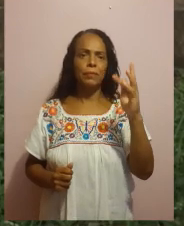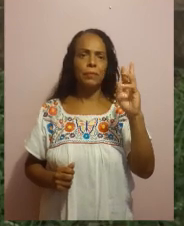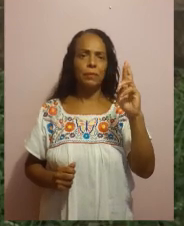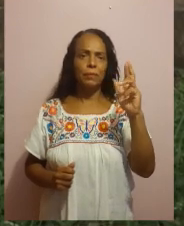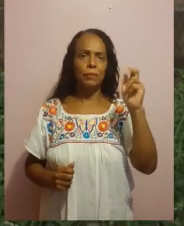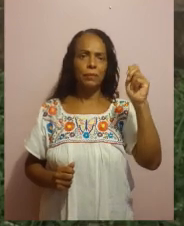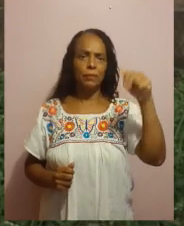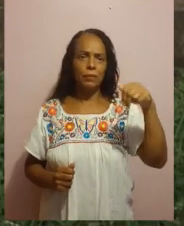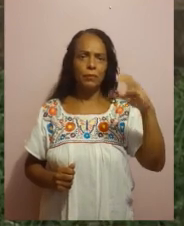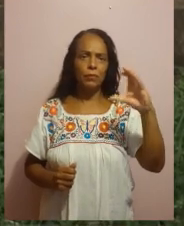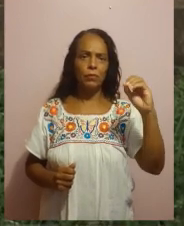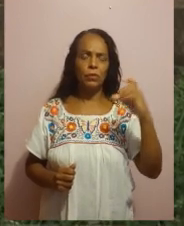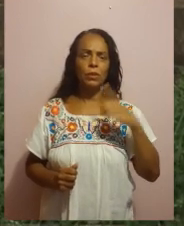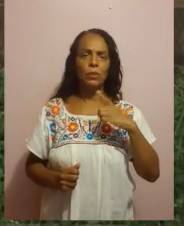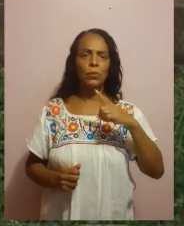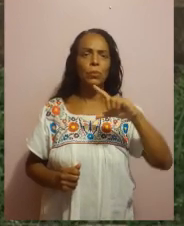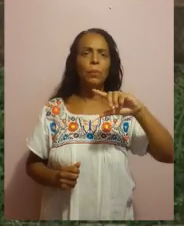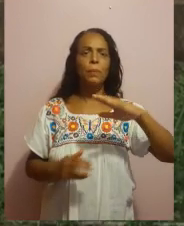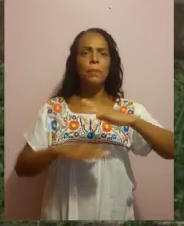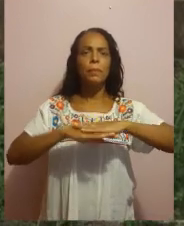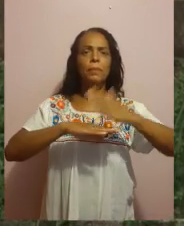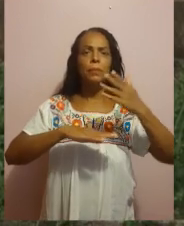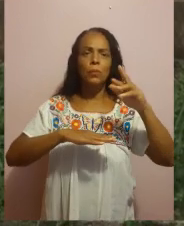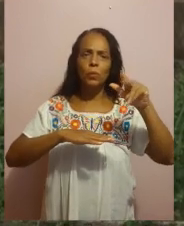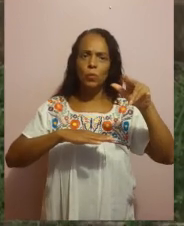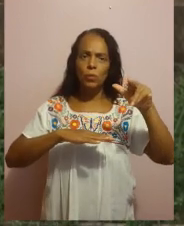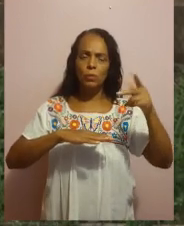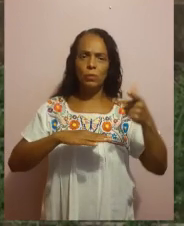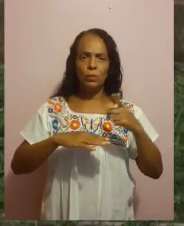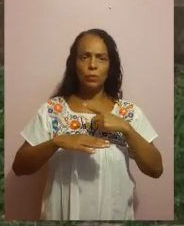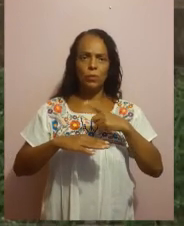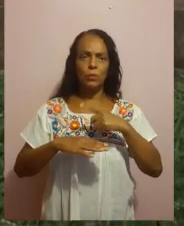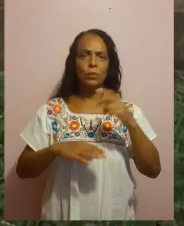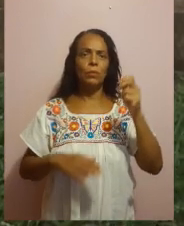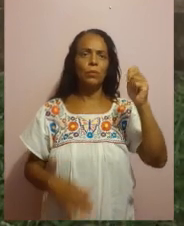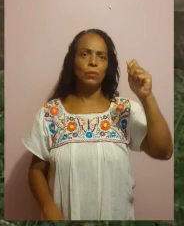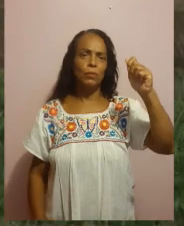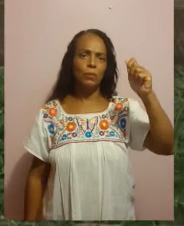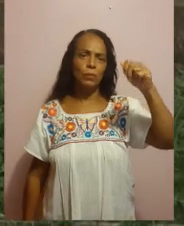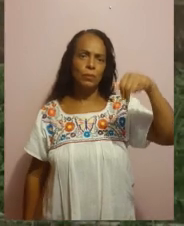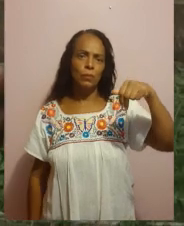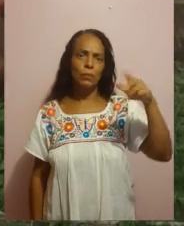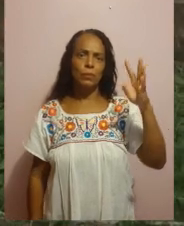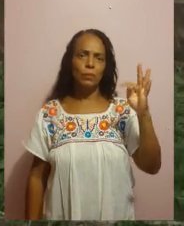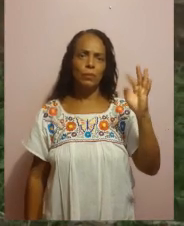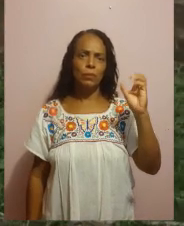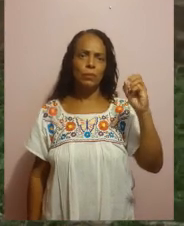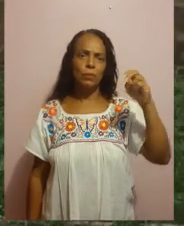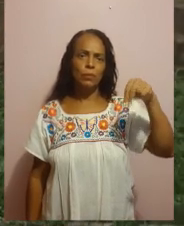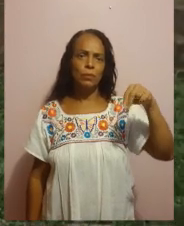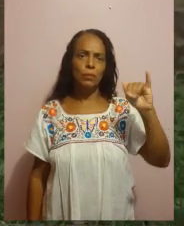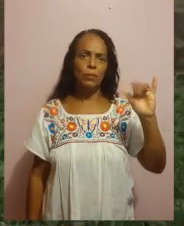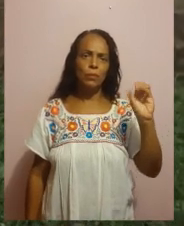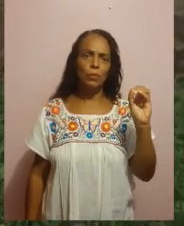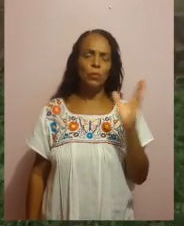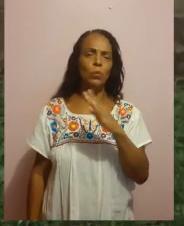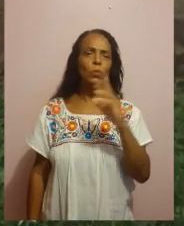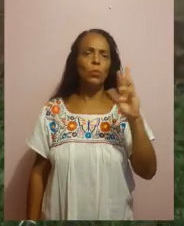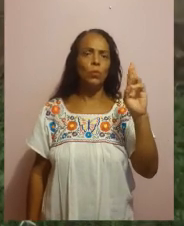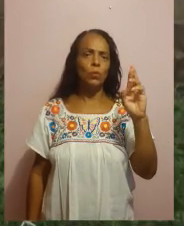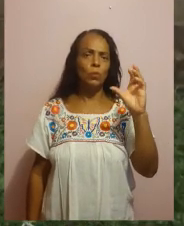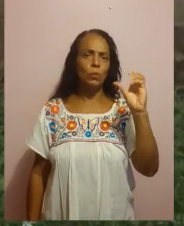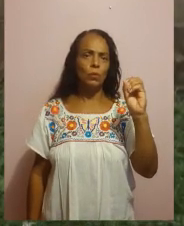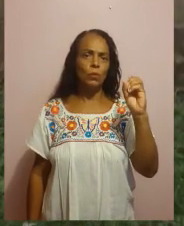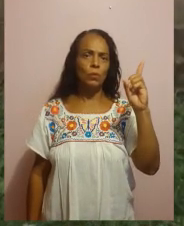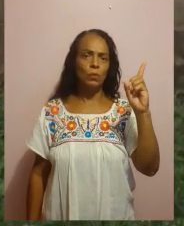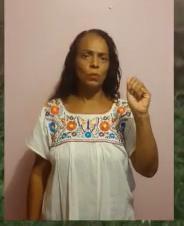filho da Dona Maria Franco, o Antônio Roldão. E essa moça então veio então atender,